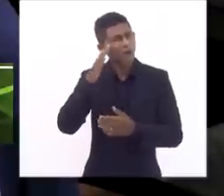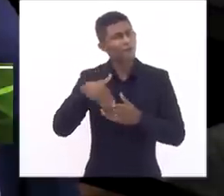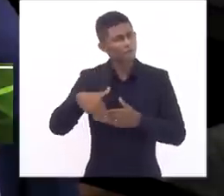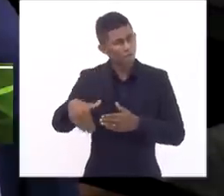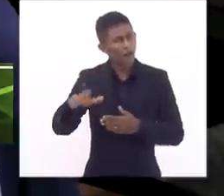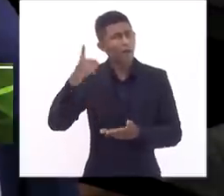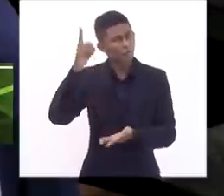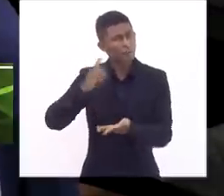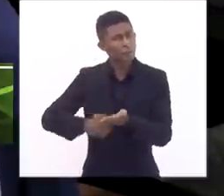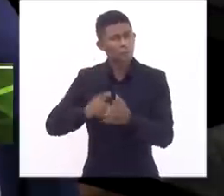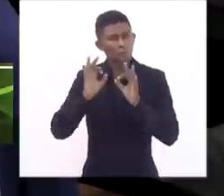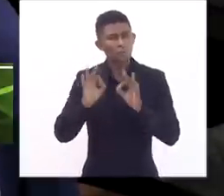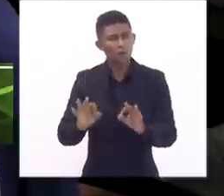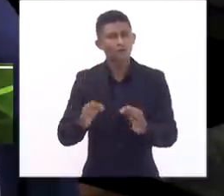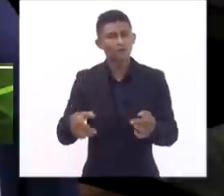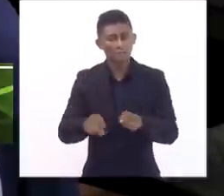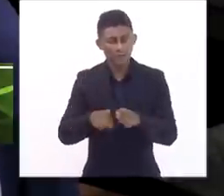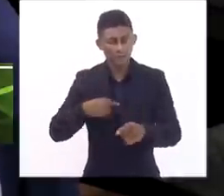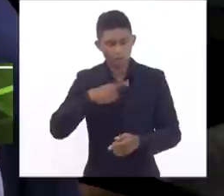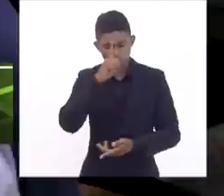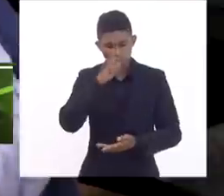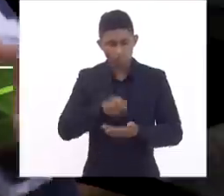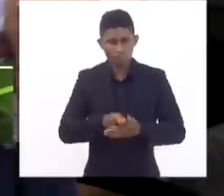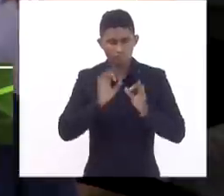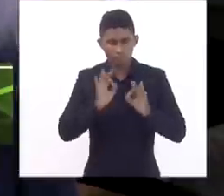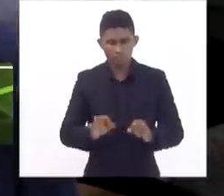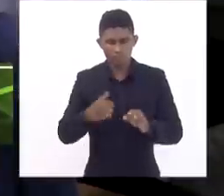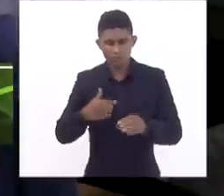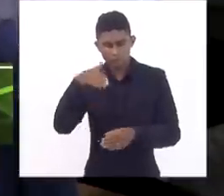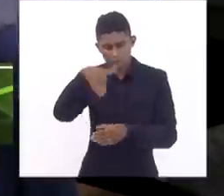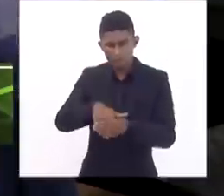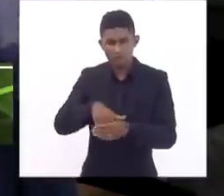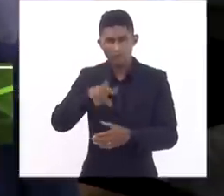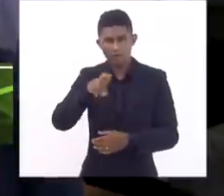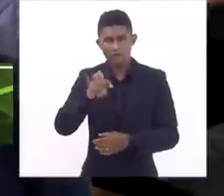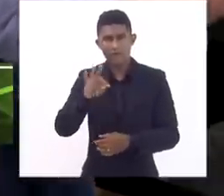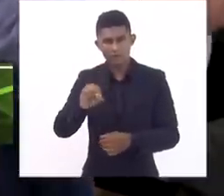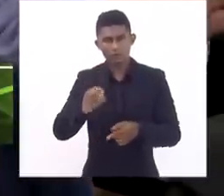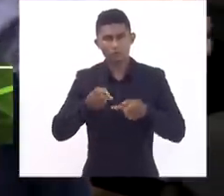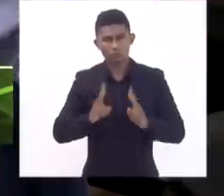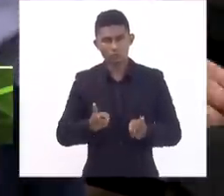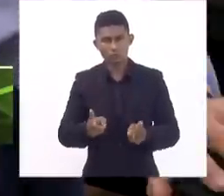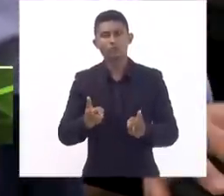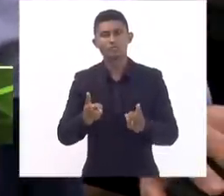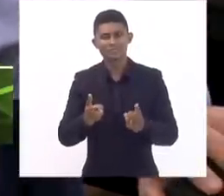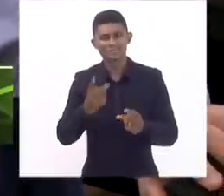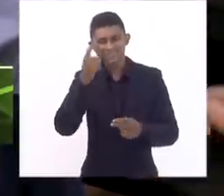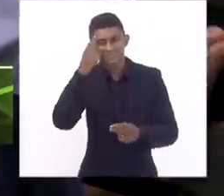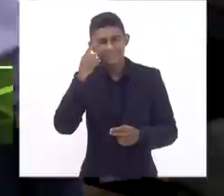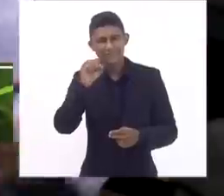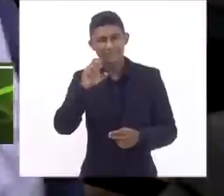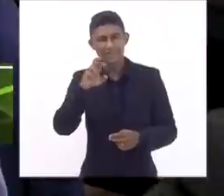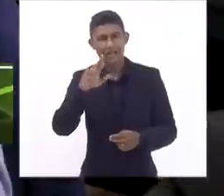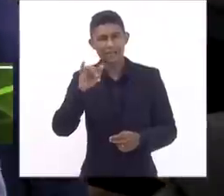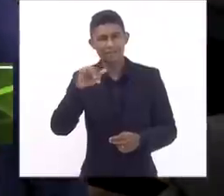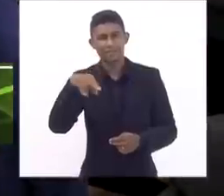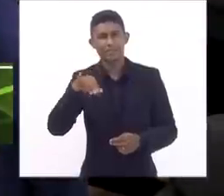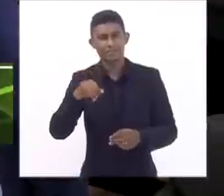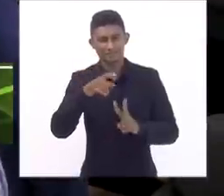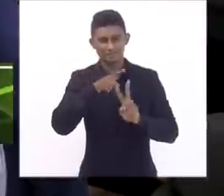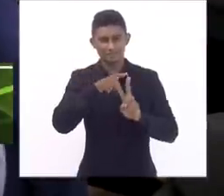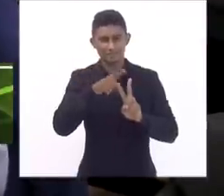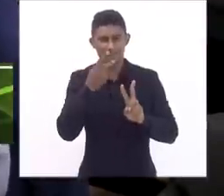também encaminhar a manutenção do veto em vista do acordo, nos termos que o Serafim falou e que o Valdec